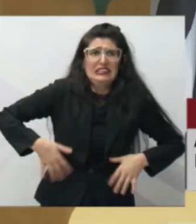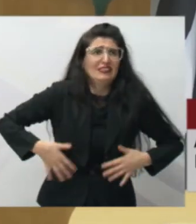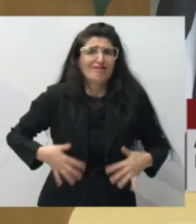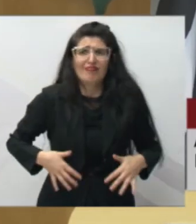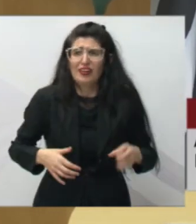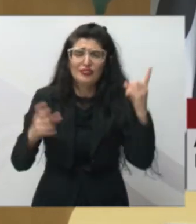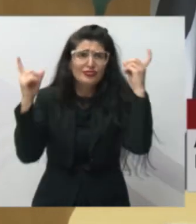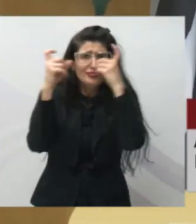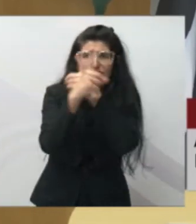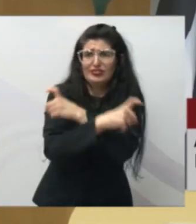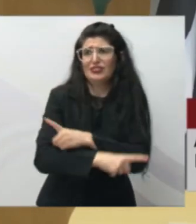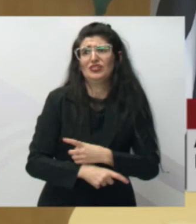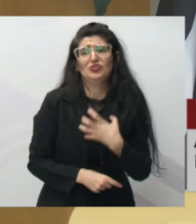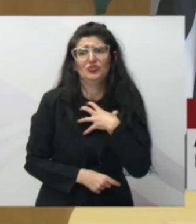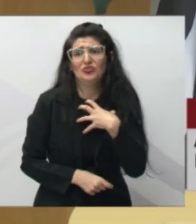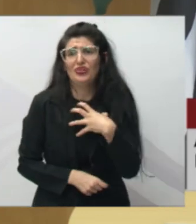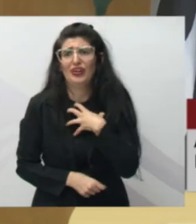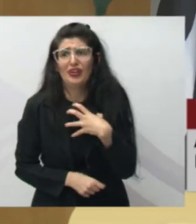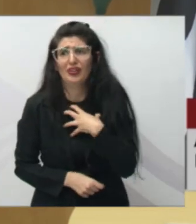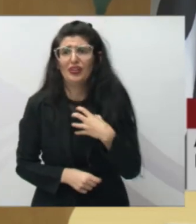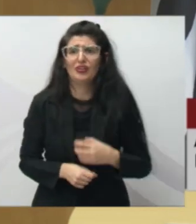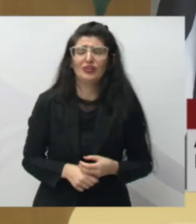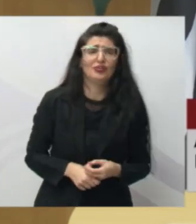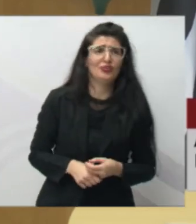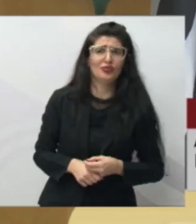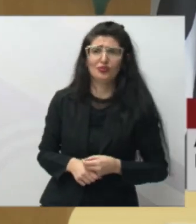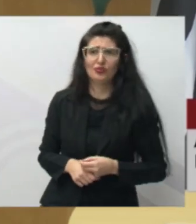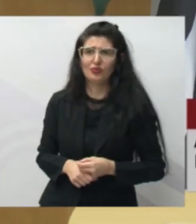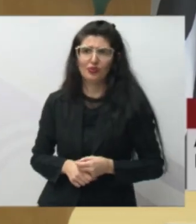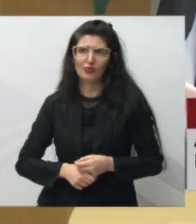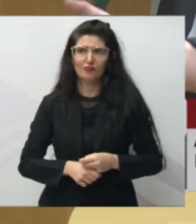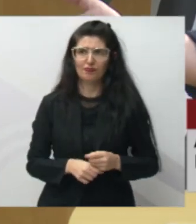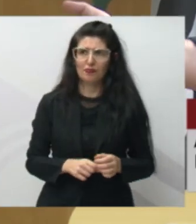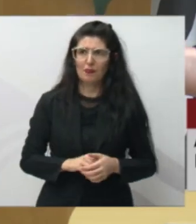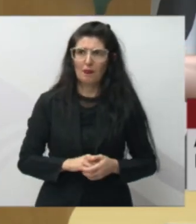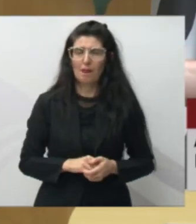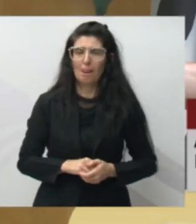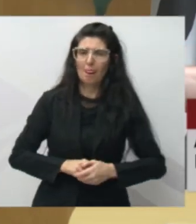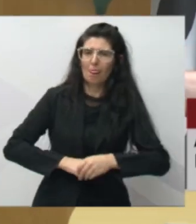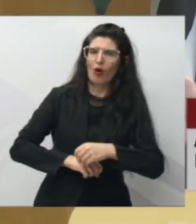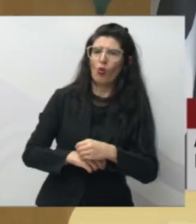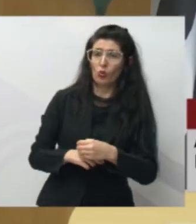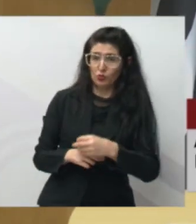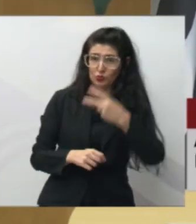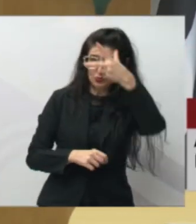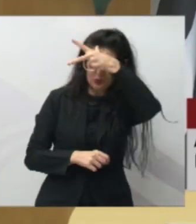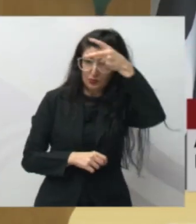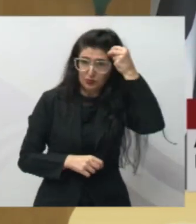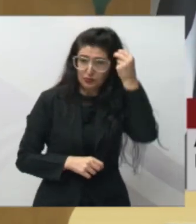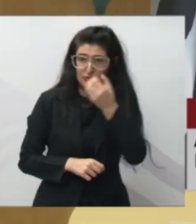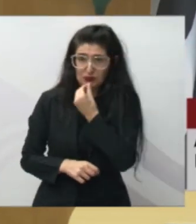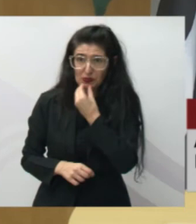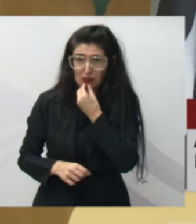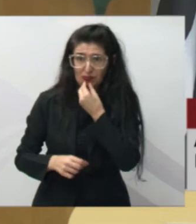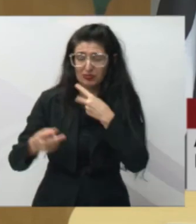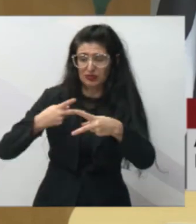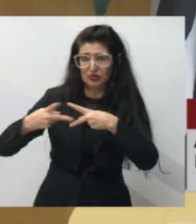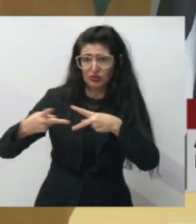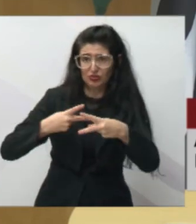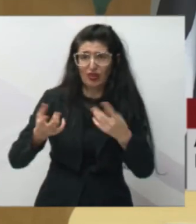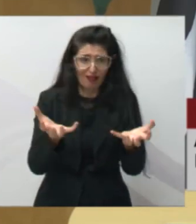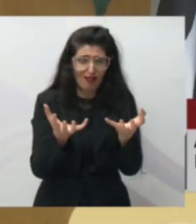cobra isso faz tempo, você vê o caso do Felício, quis flexibilizar em São José, e hoje quem decide é a Justiça. Brasília,